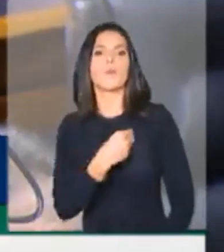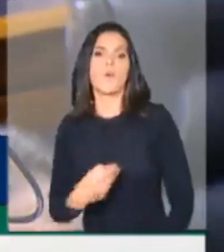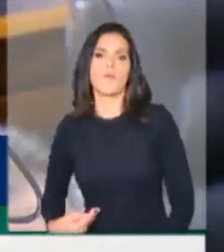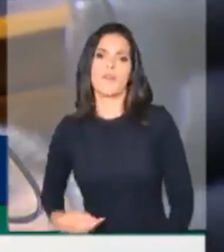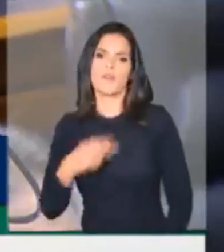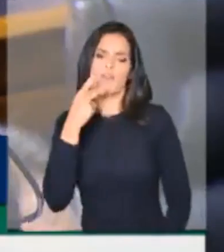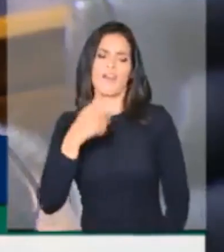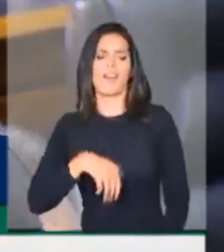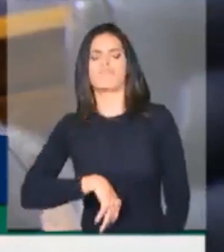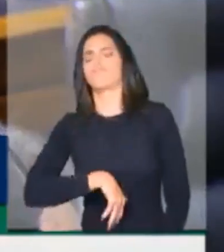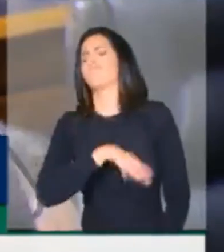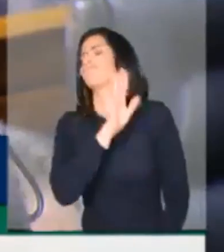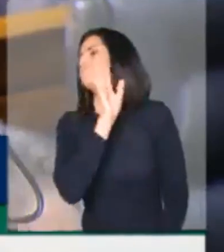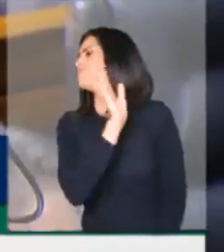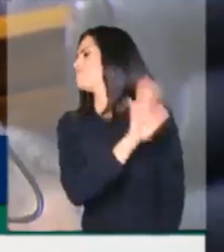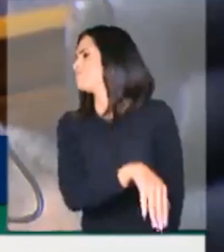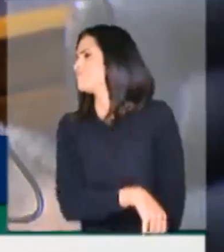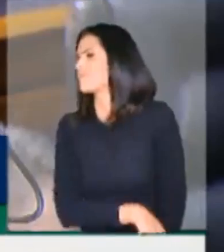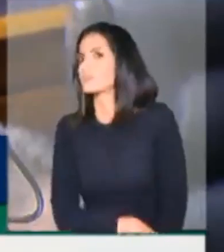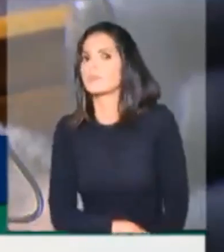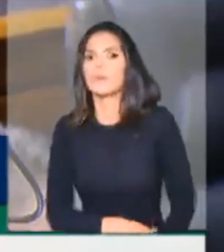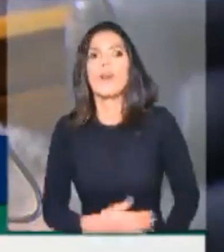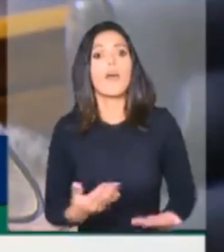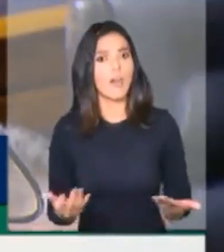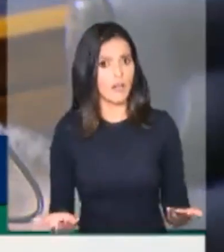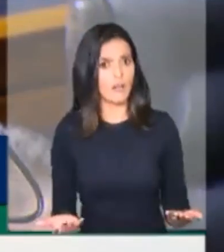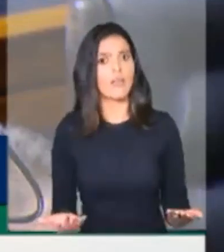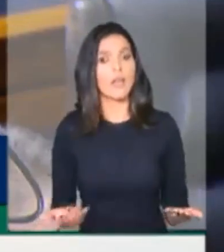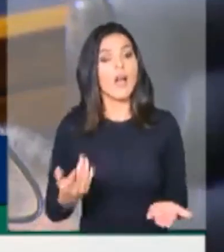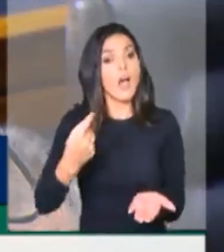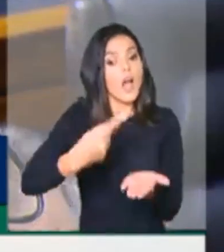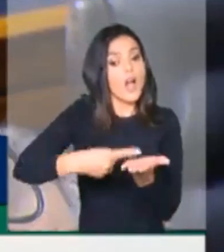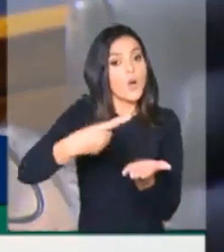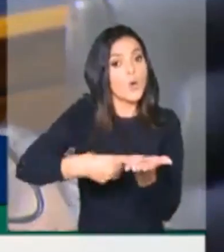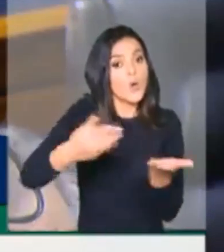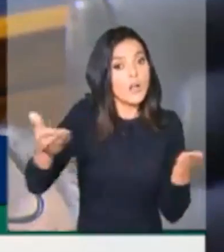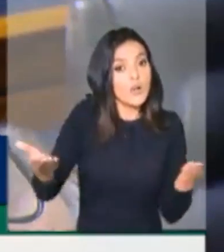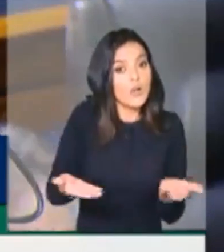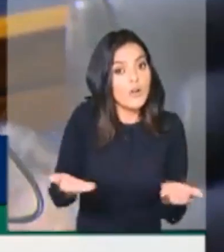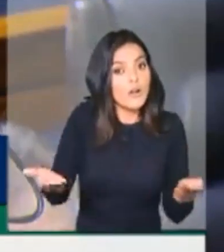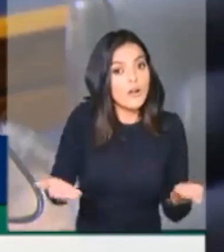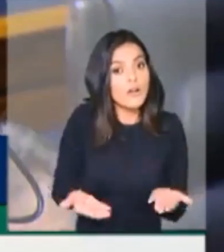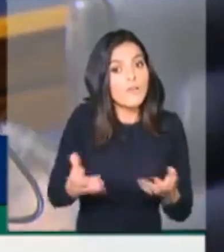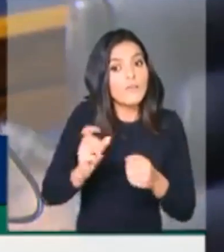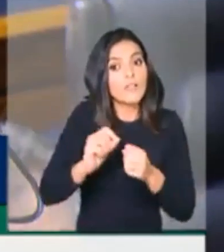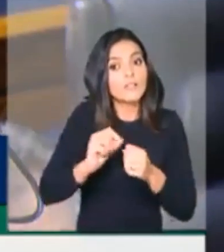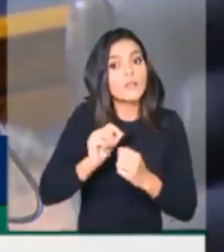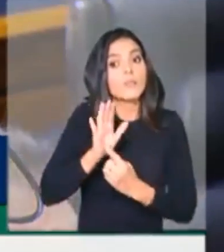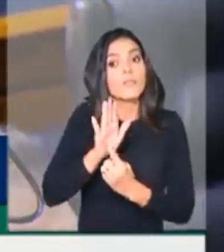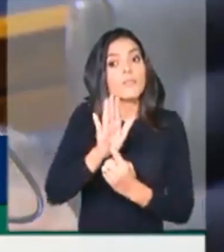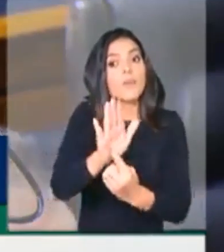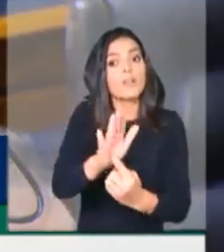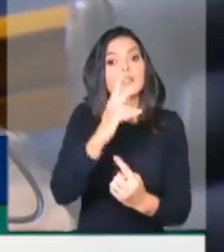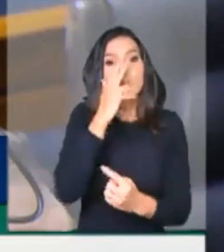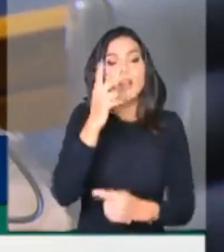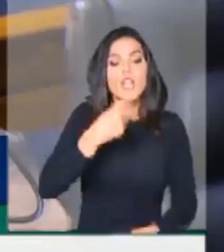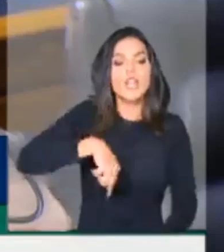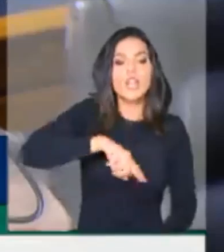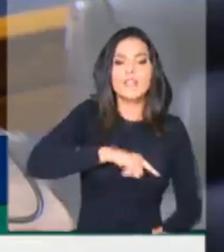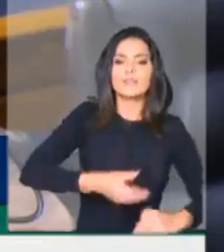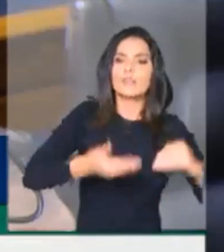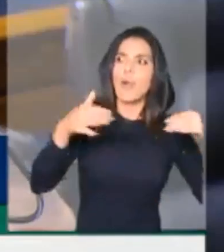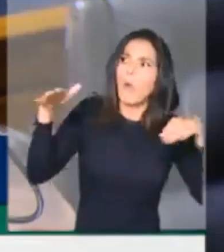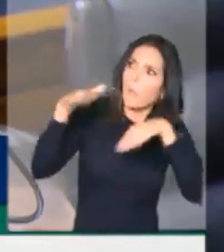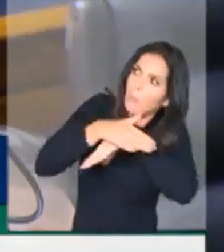Congresso Nacional. Lamentavelmente, esse acordo que vai sendo construído mostra um acocoramento do